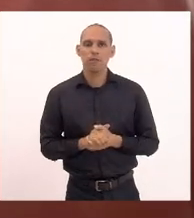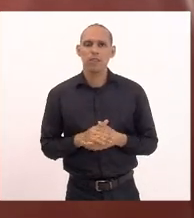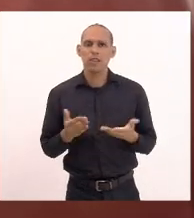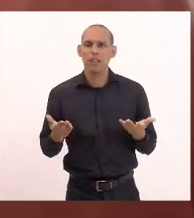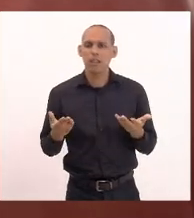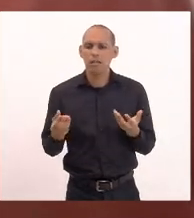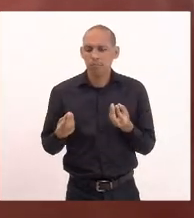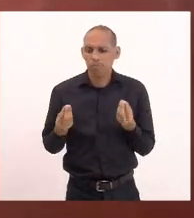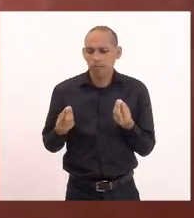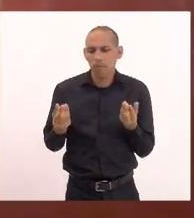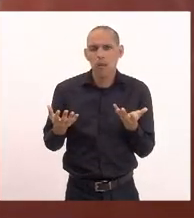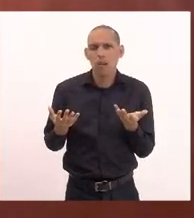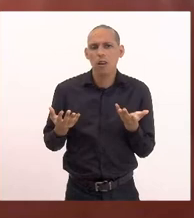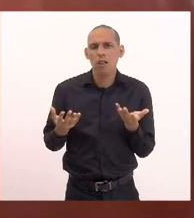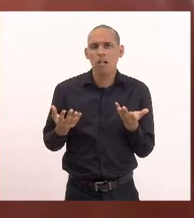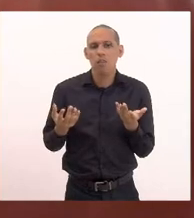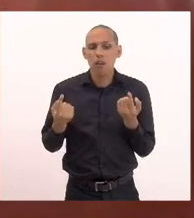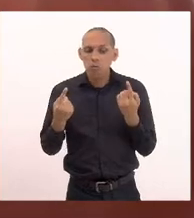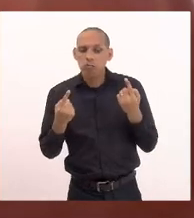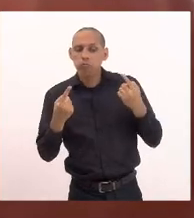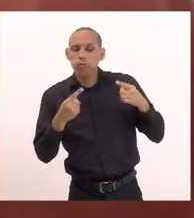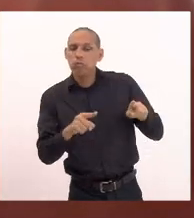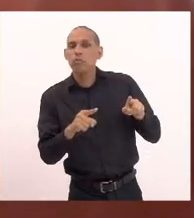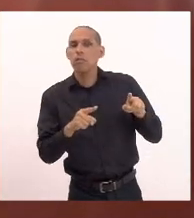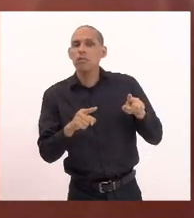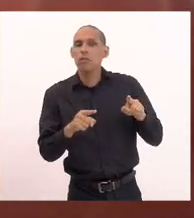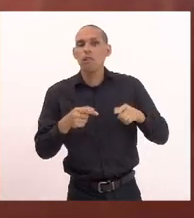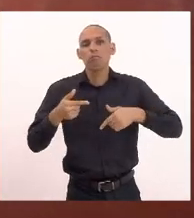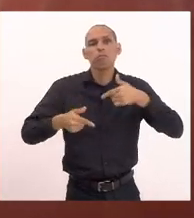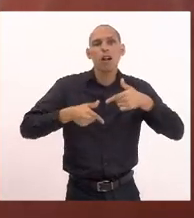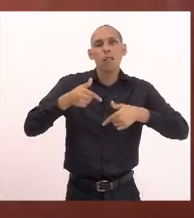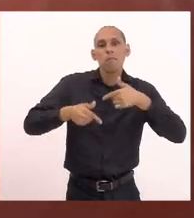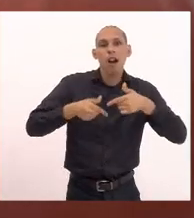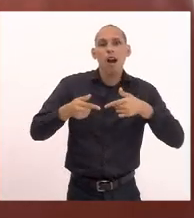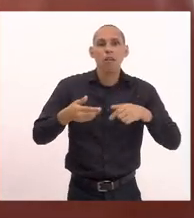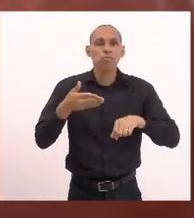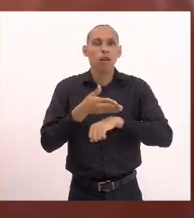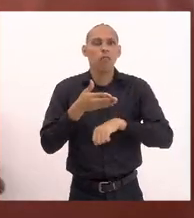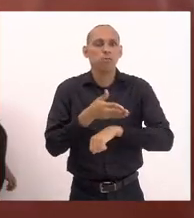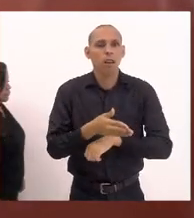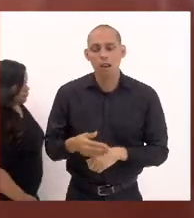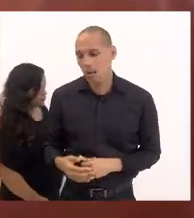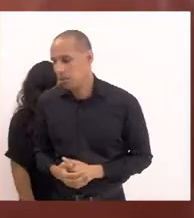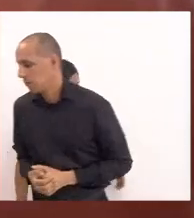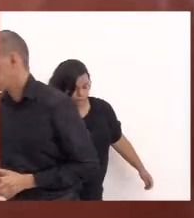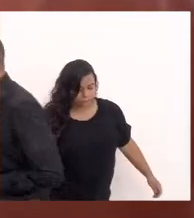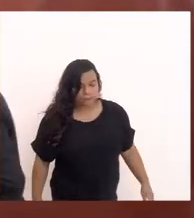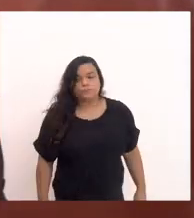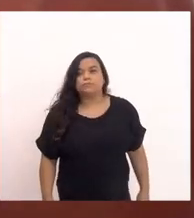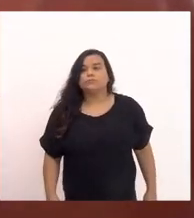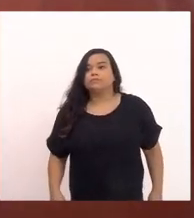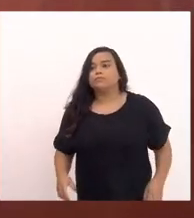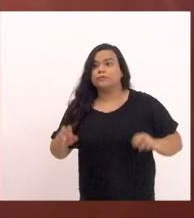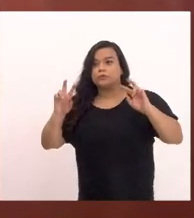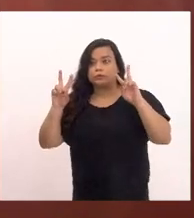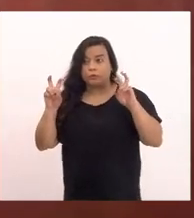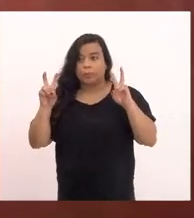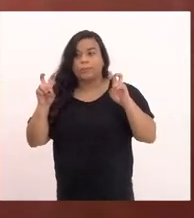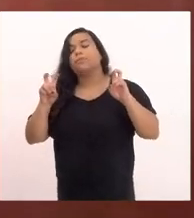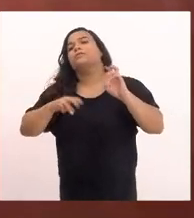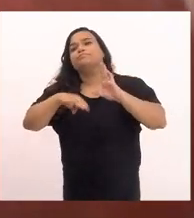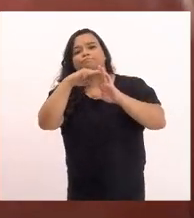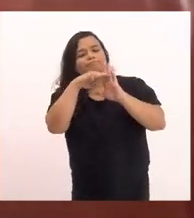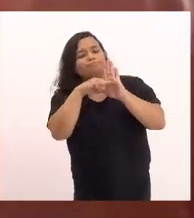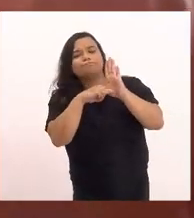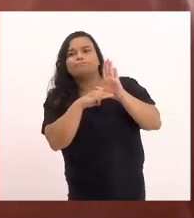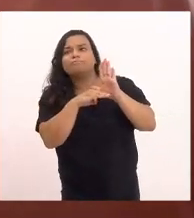influencia na questão do emprego, na questão do acesso ao ensino, na questão dos bancos de dados sobre